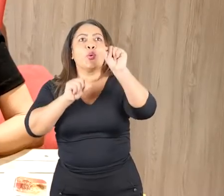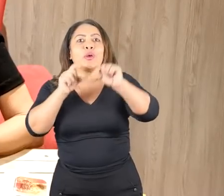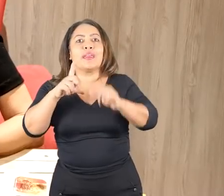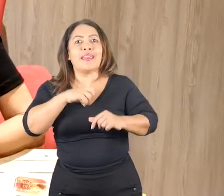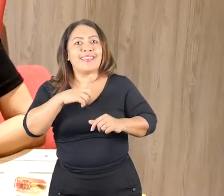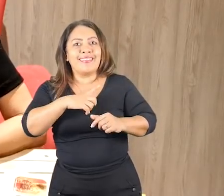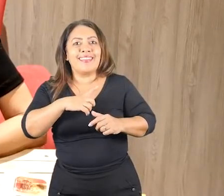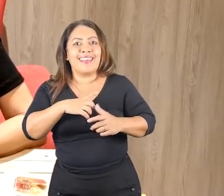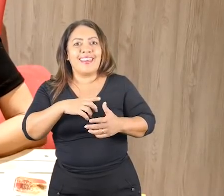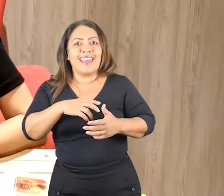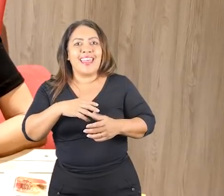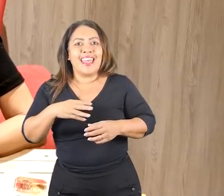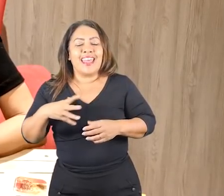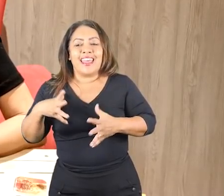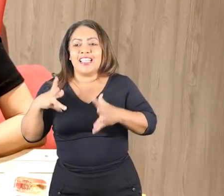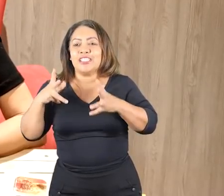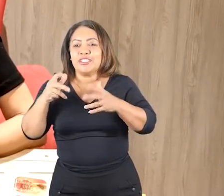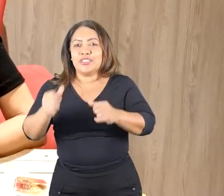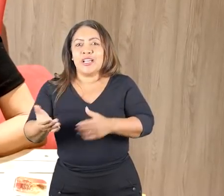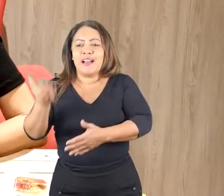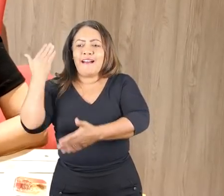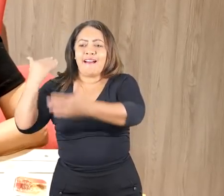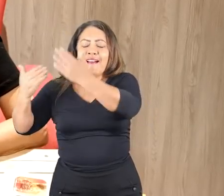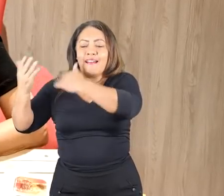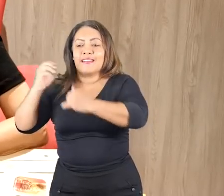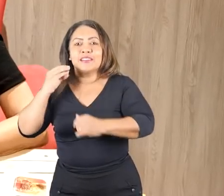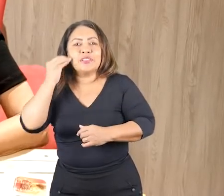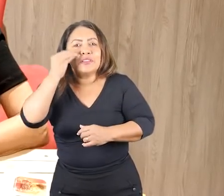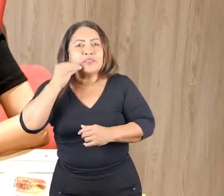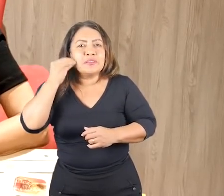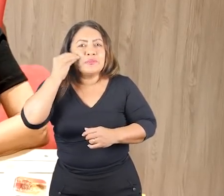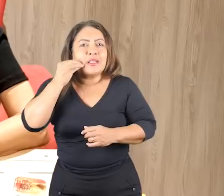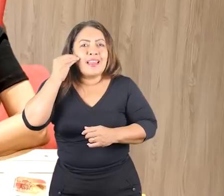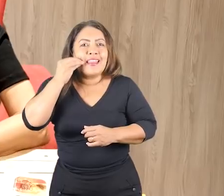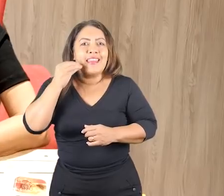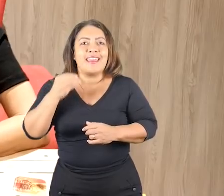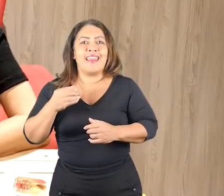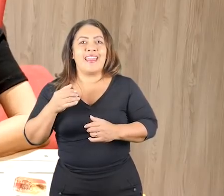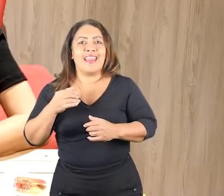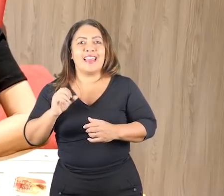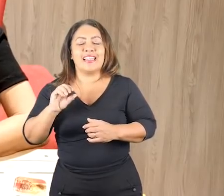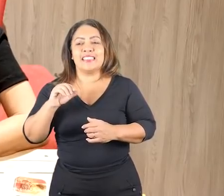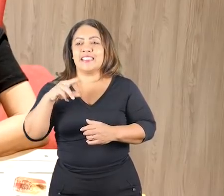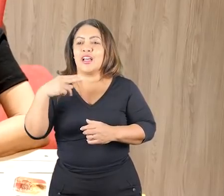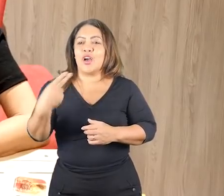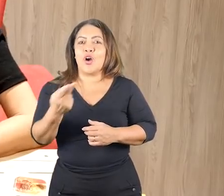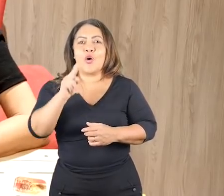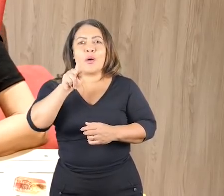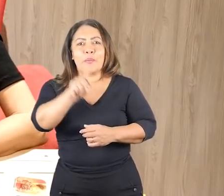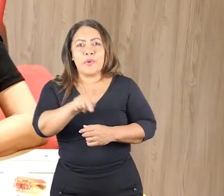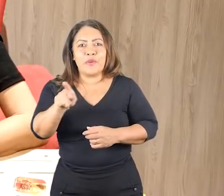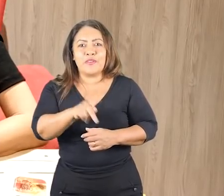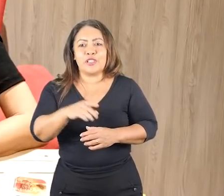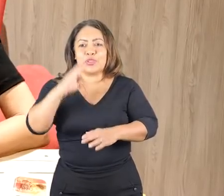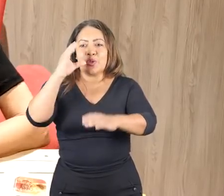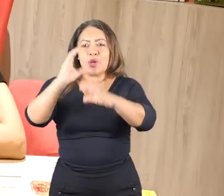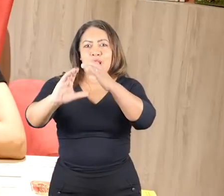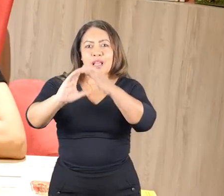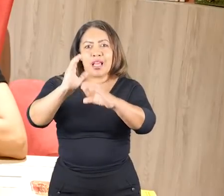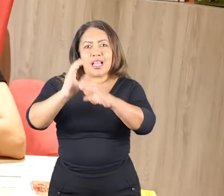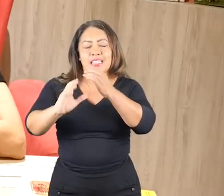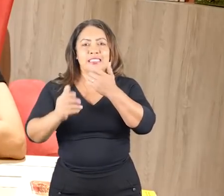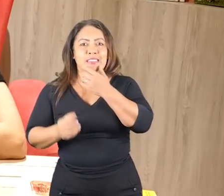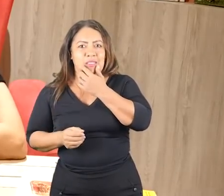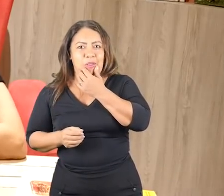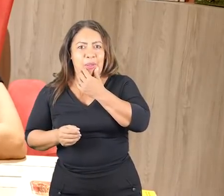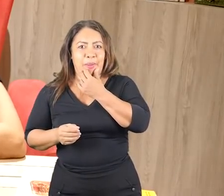que vivenciaram com ela determinadas experiências, ver essa professora ou essa assistente cantando, mostrando.